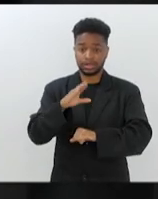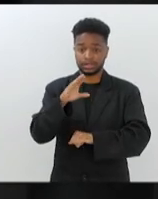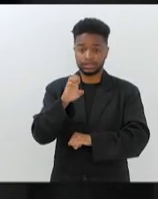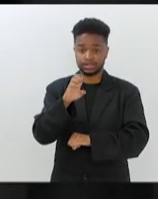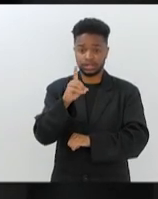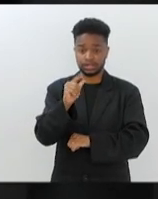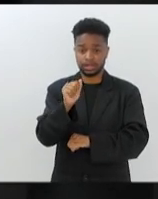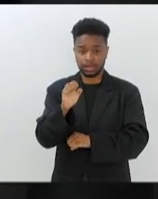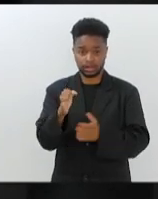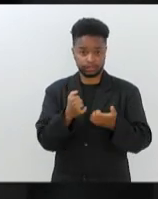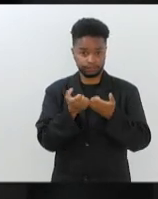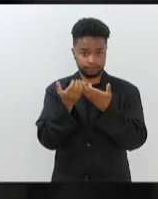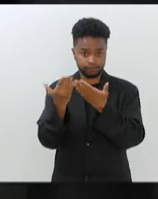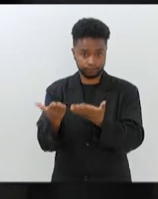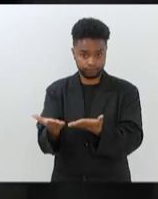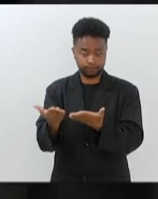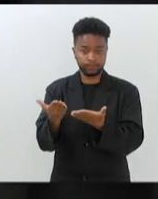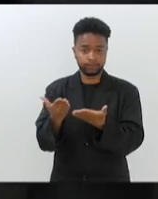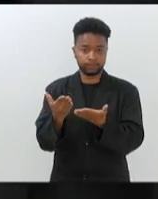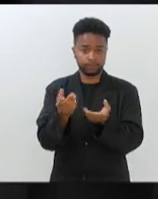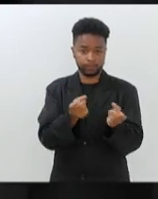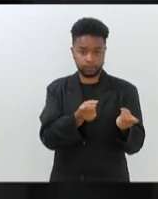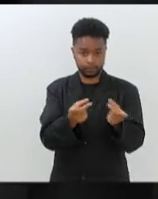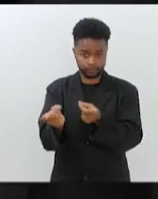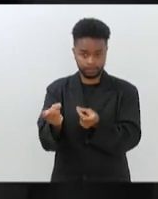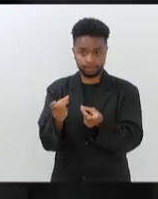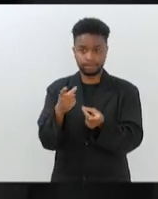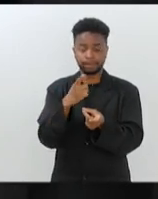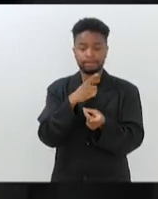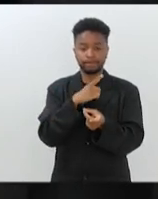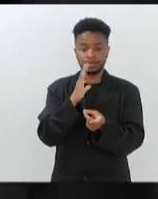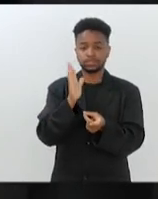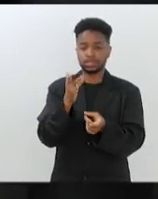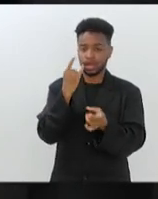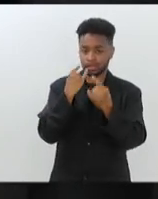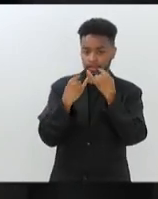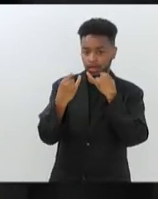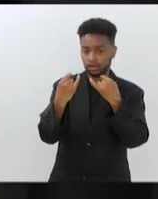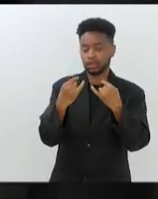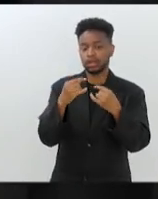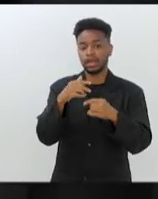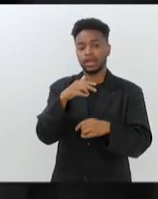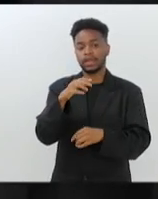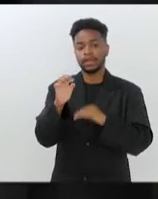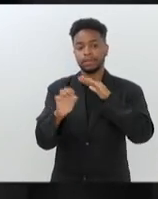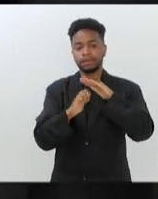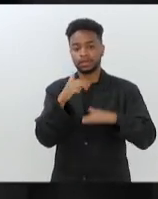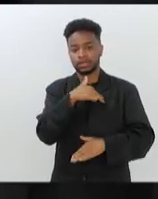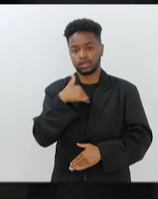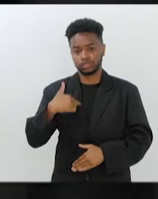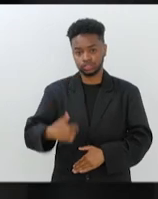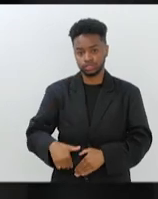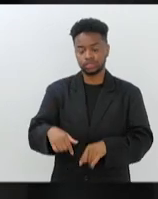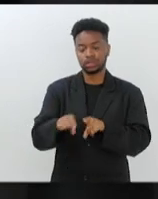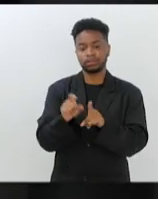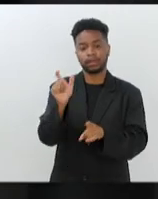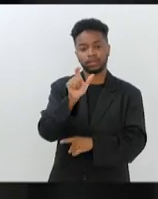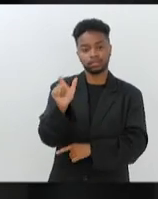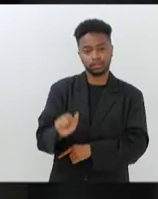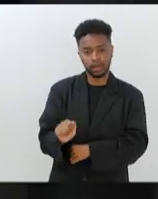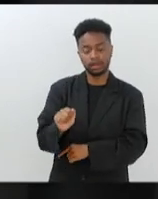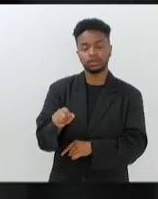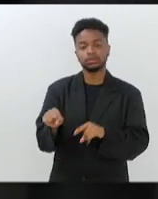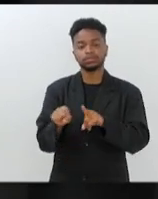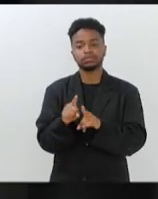eh a gente já a gente já atraiu para a empresa empresas da China empresas da Itália a gente